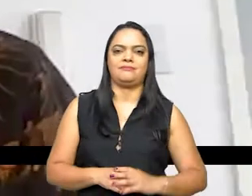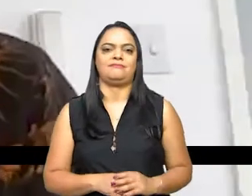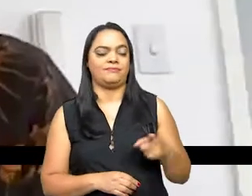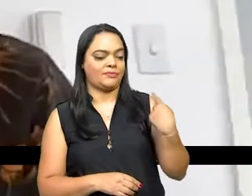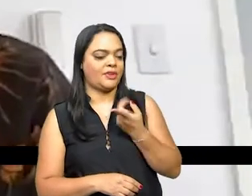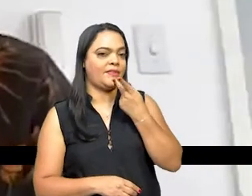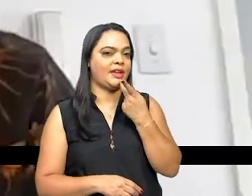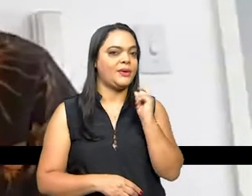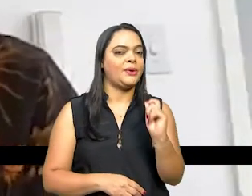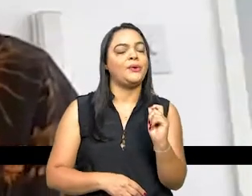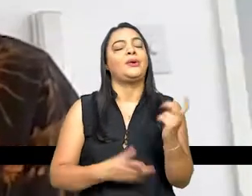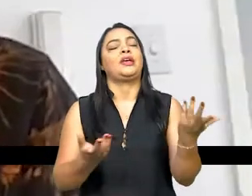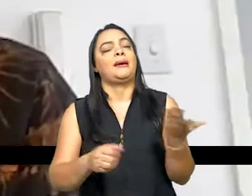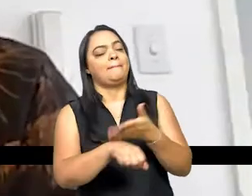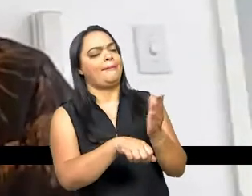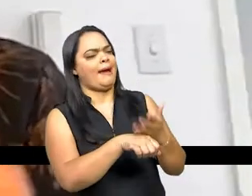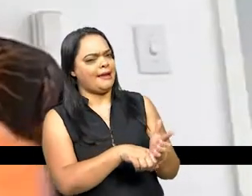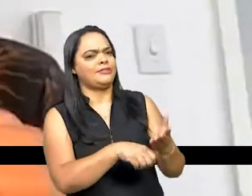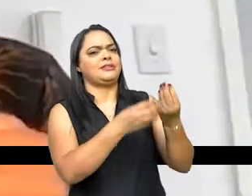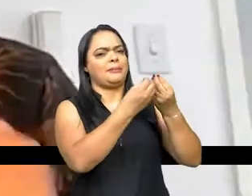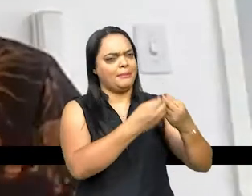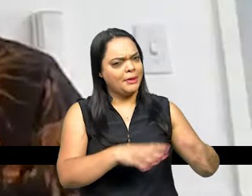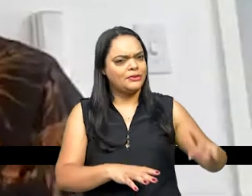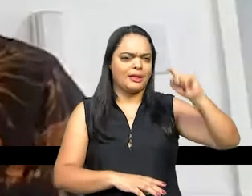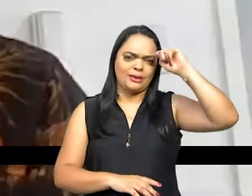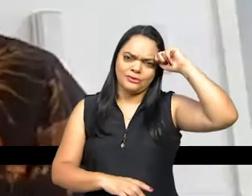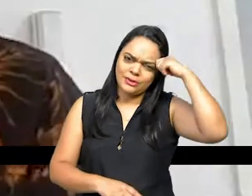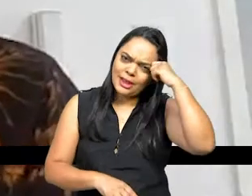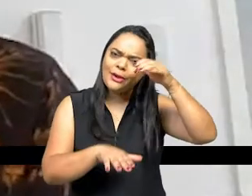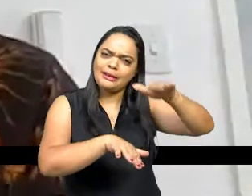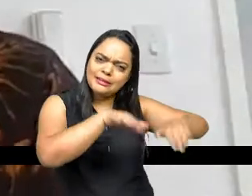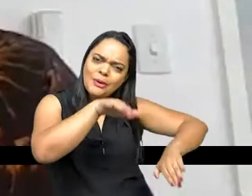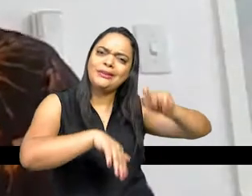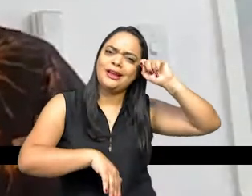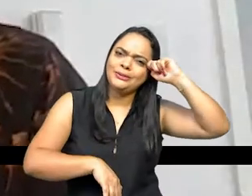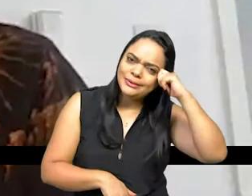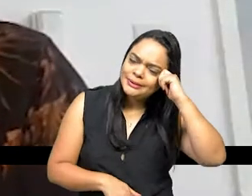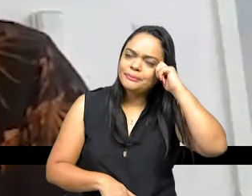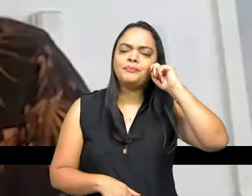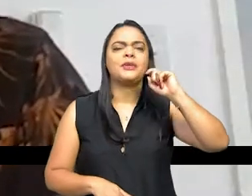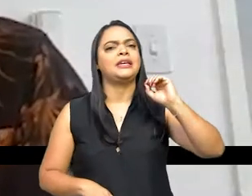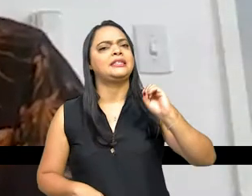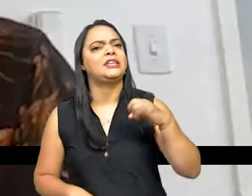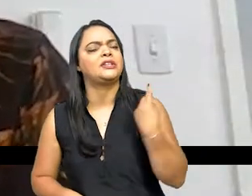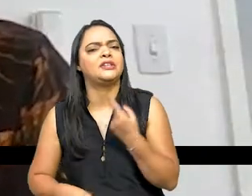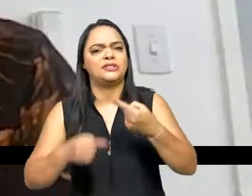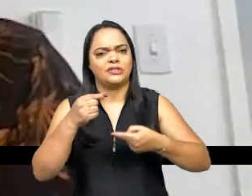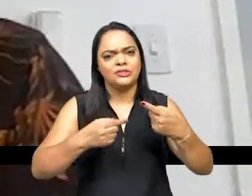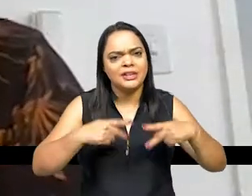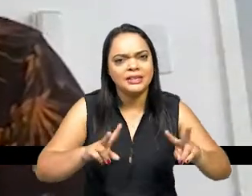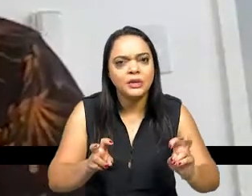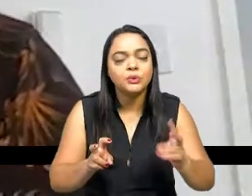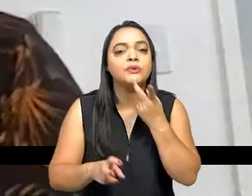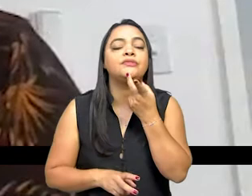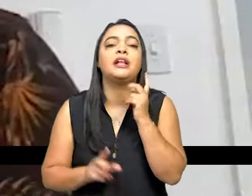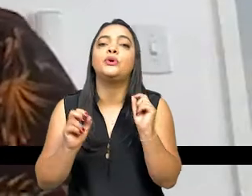as práticas prejudiciais atribuídas aos negros num contexto social desigual. Bom, quando a gente fala disso, a gente